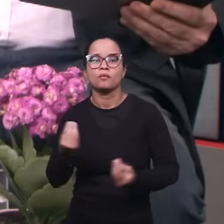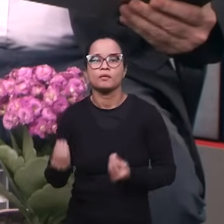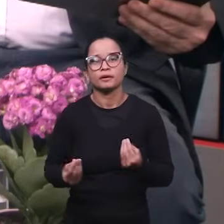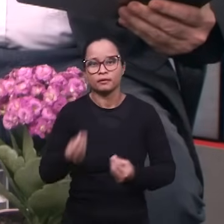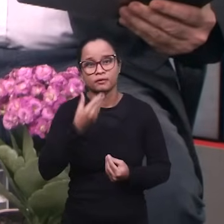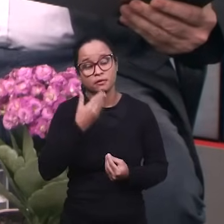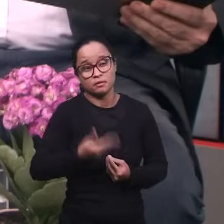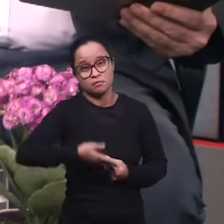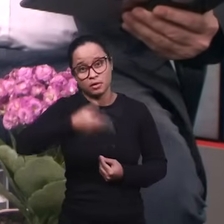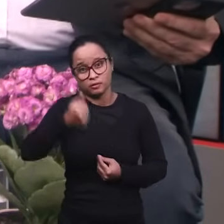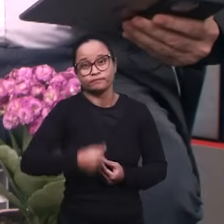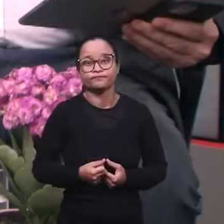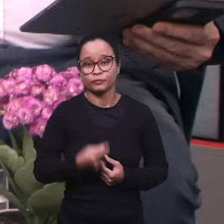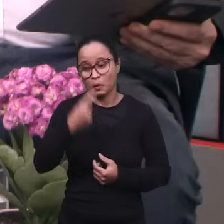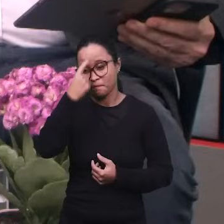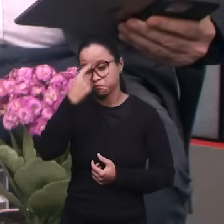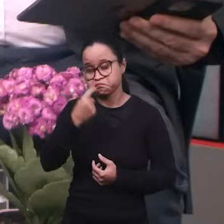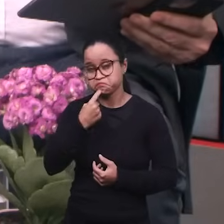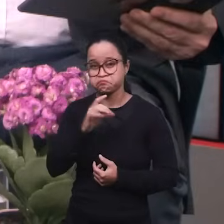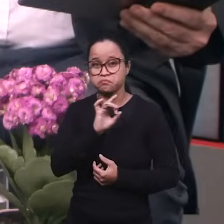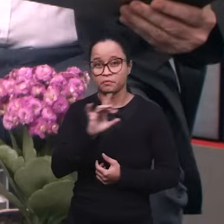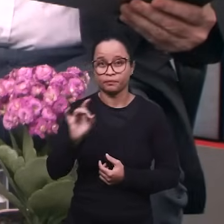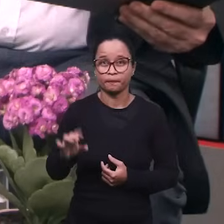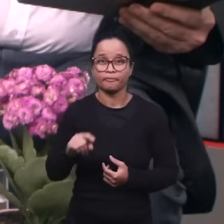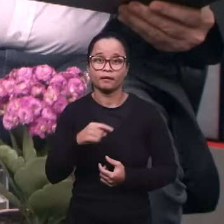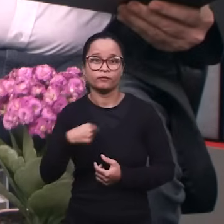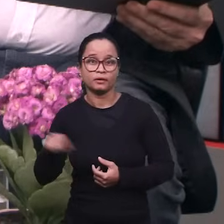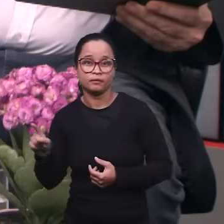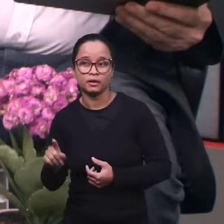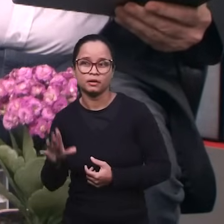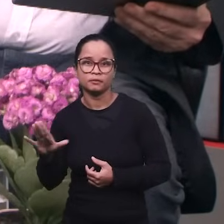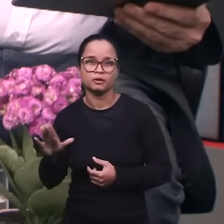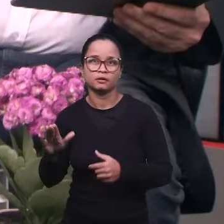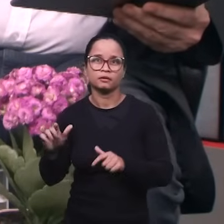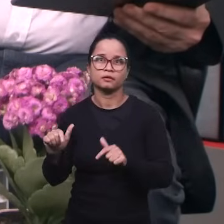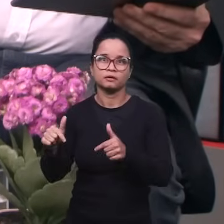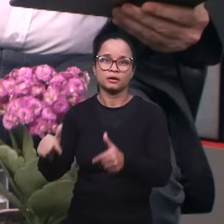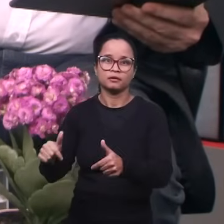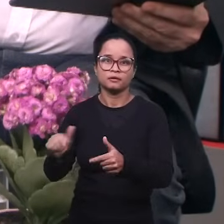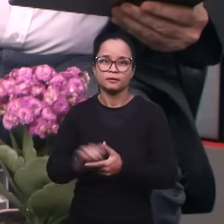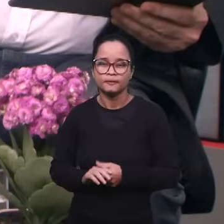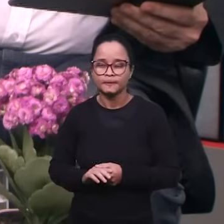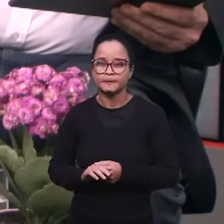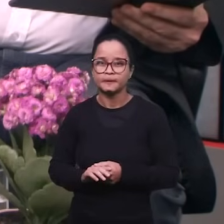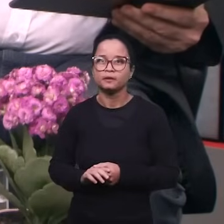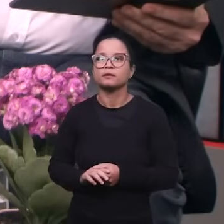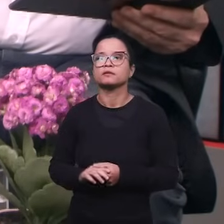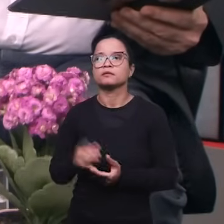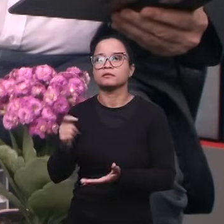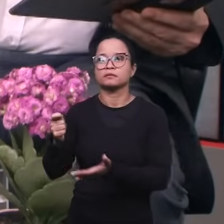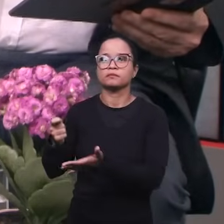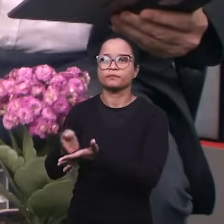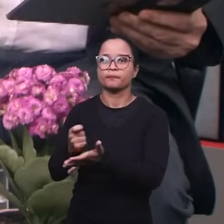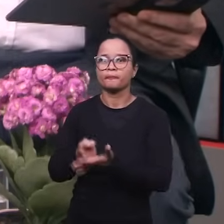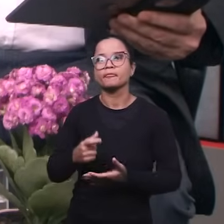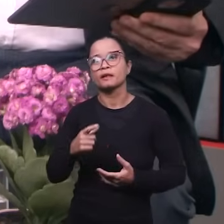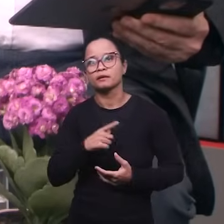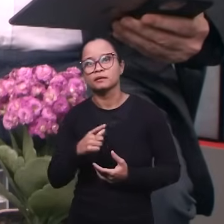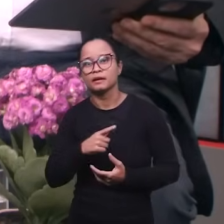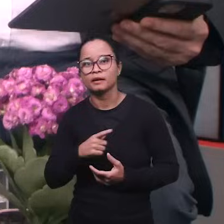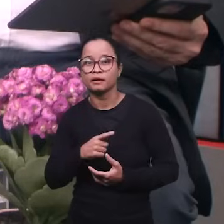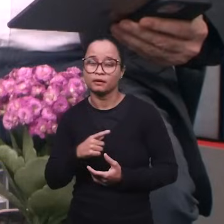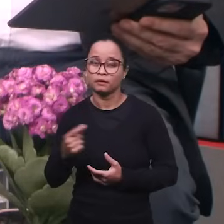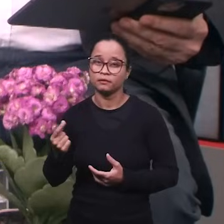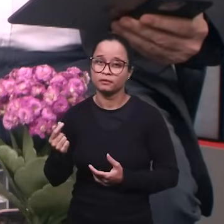aplicação que vai lhe trazer mais retorno de acordo com o seu perfil. Exatamente. Você vai para o mercado de ações, você está indo para o mercado onde você eventualmente tem